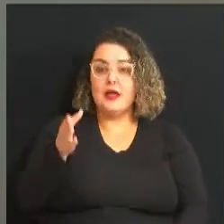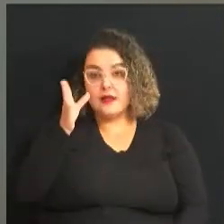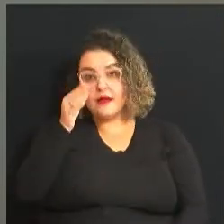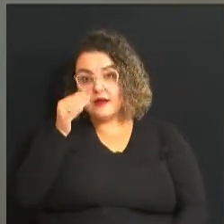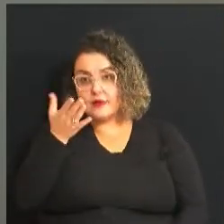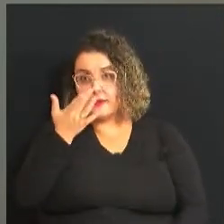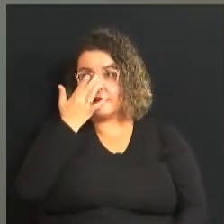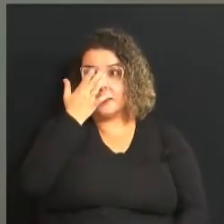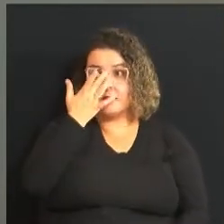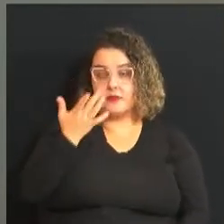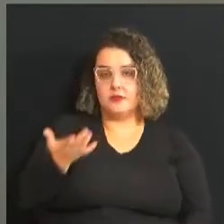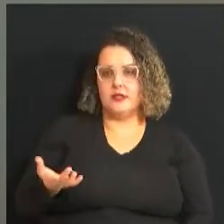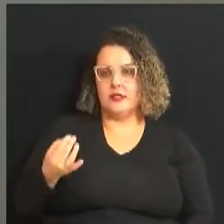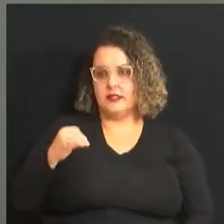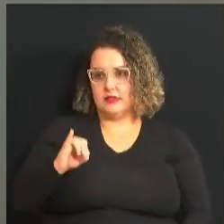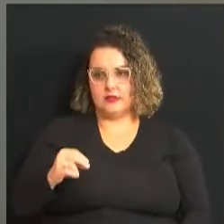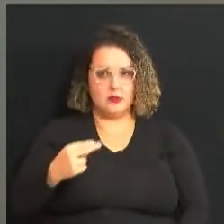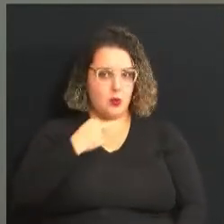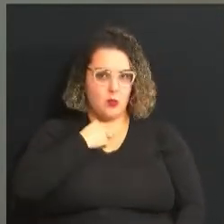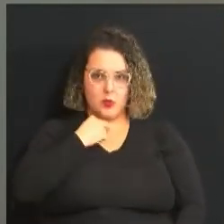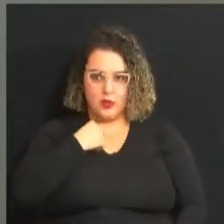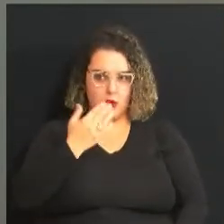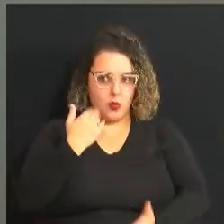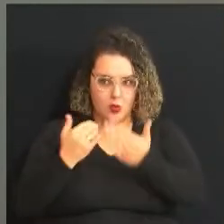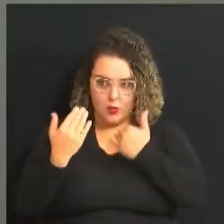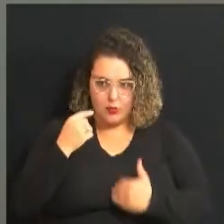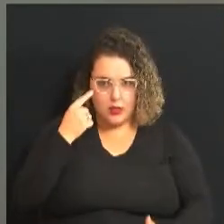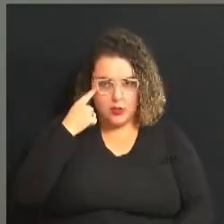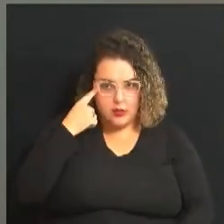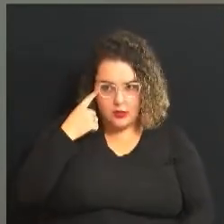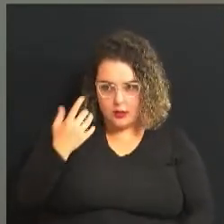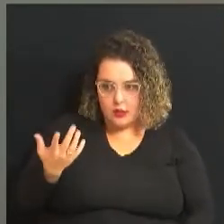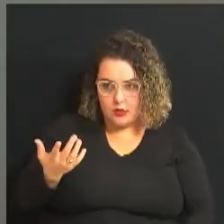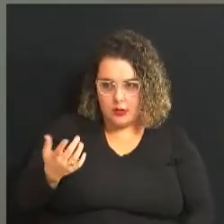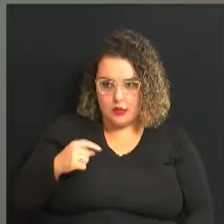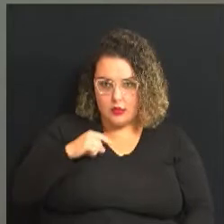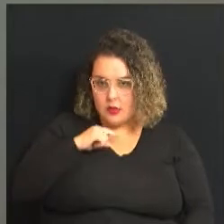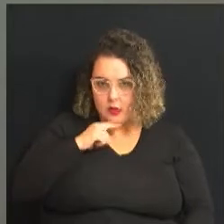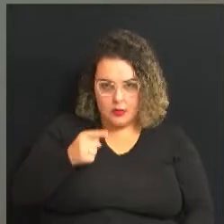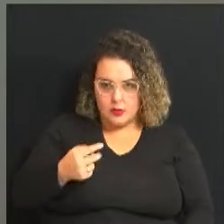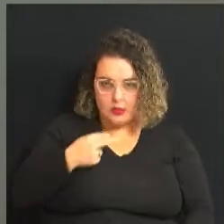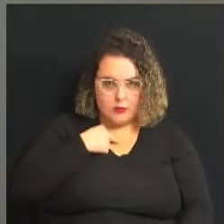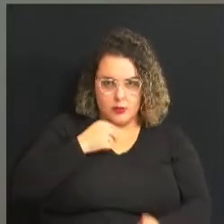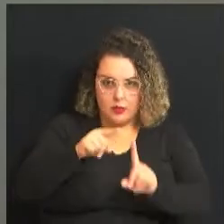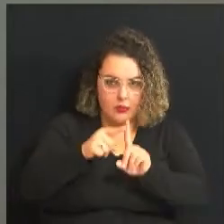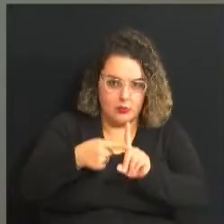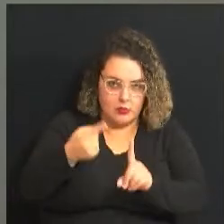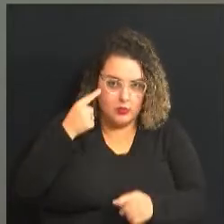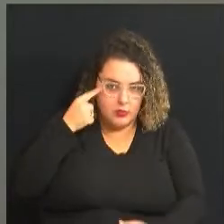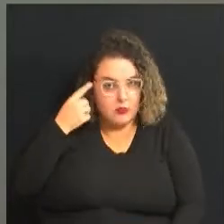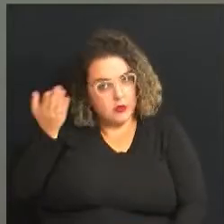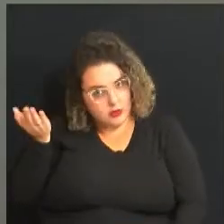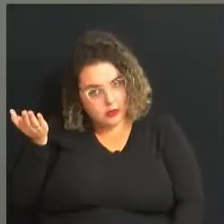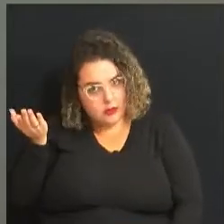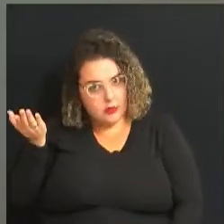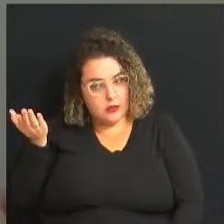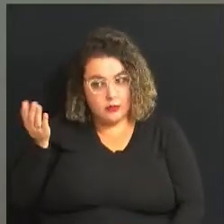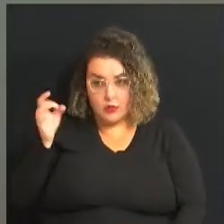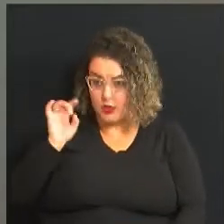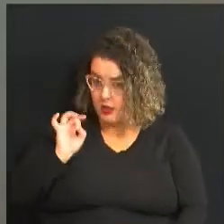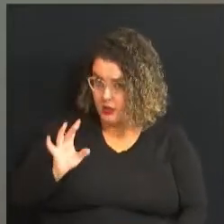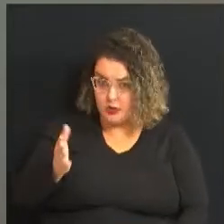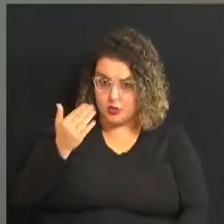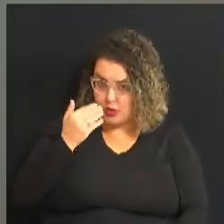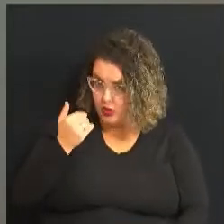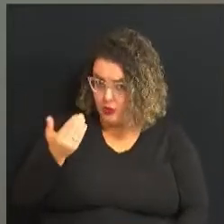se não pudesse comer comida japonesa, ninguém ia poder engravidar no Japão, né? Porque para eles lá é só comida.